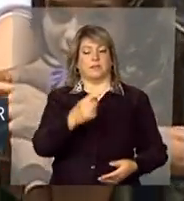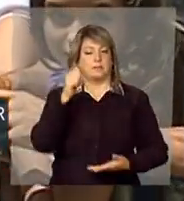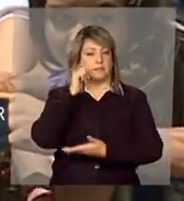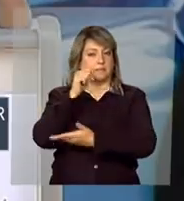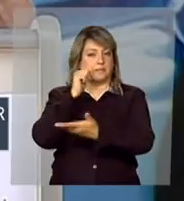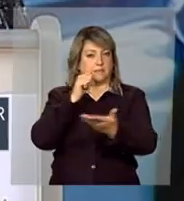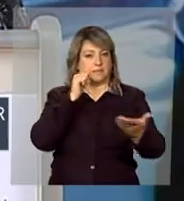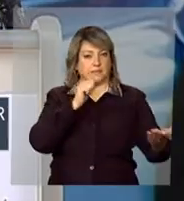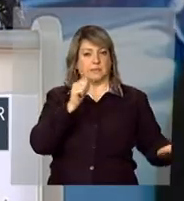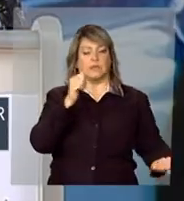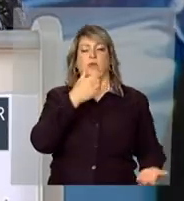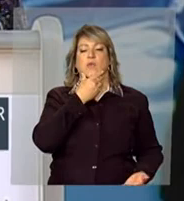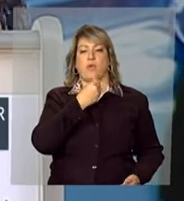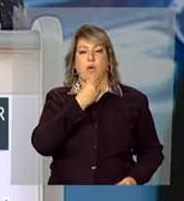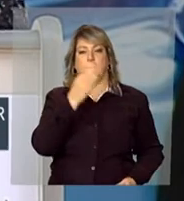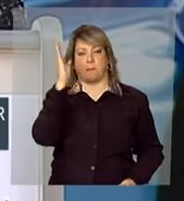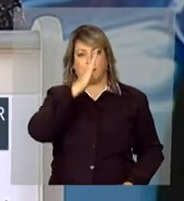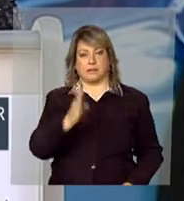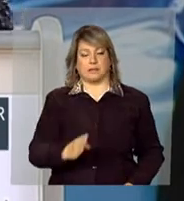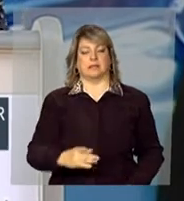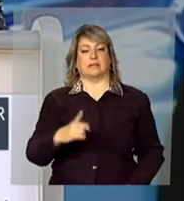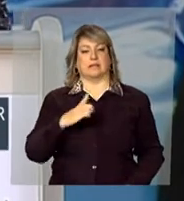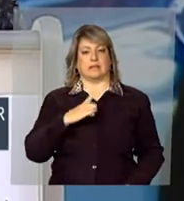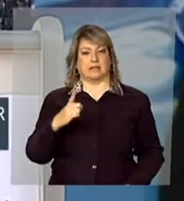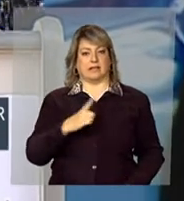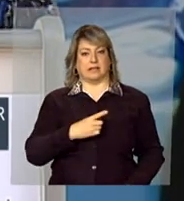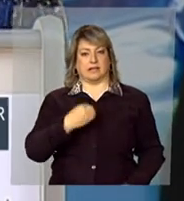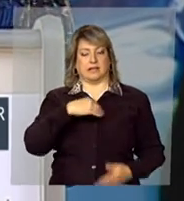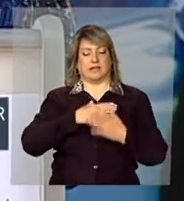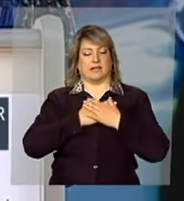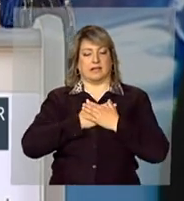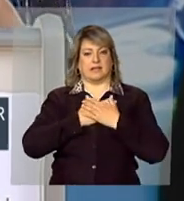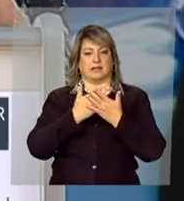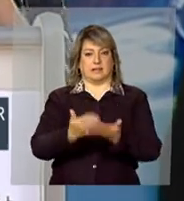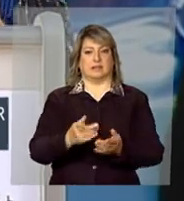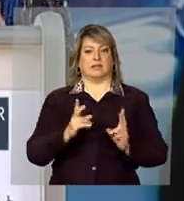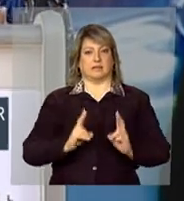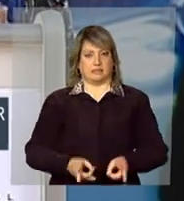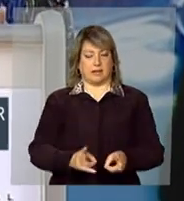das brasileiras e dos brasileiros que carregam esse patrimônio. Por isso,